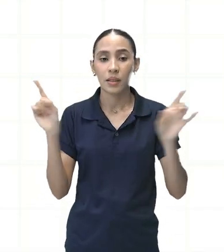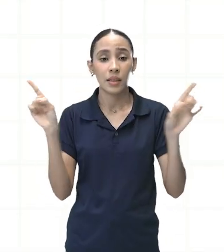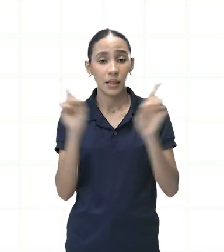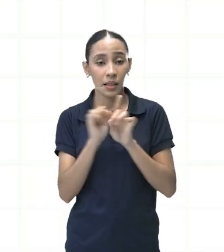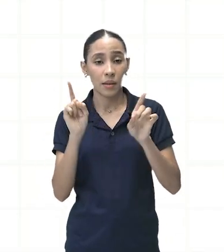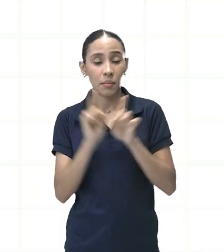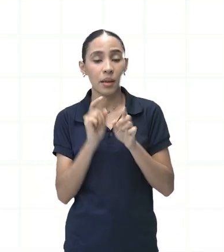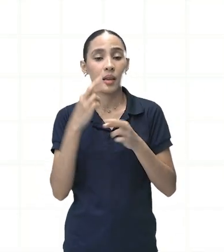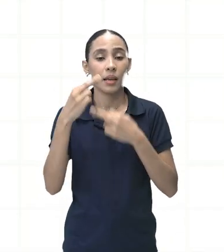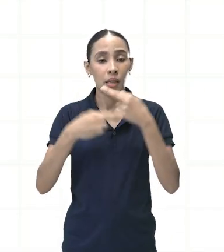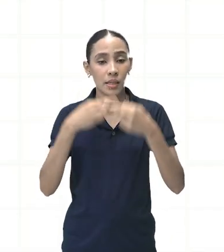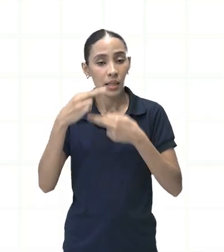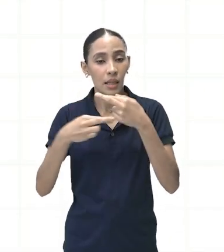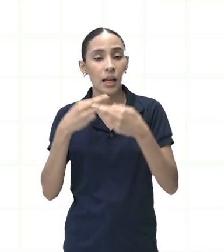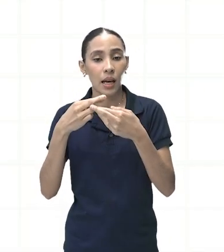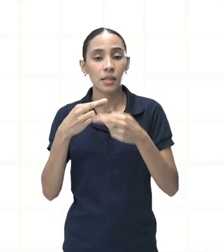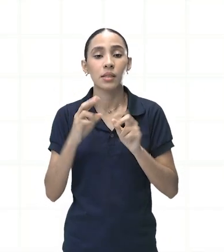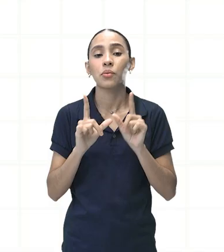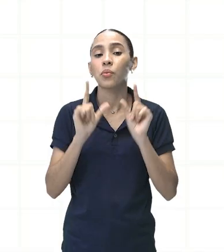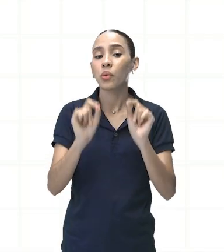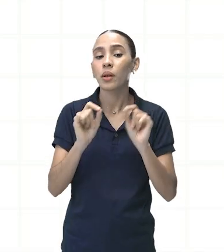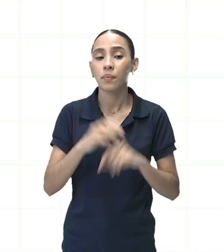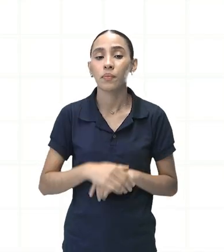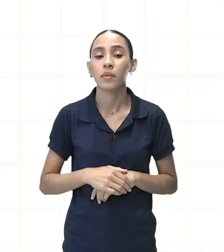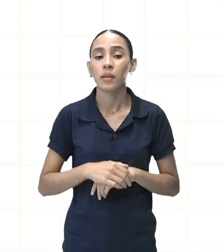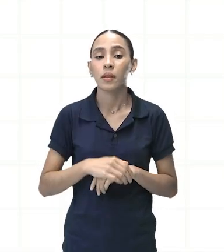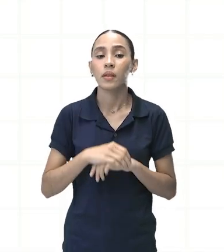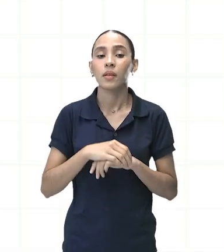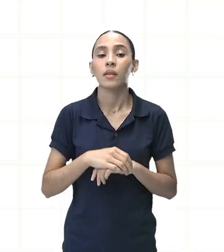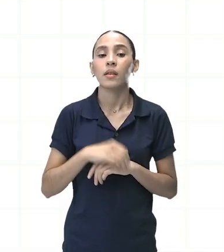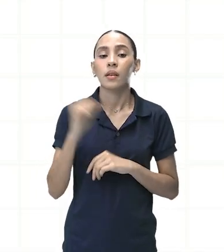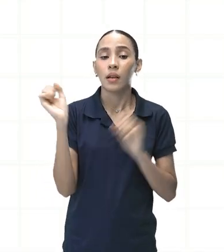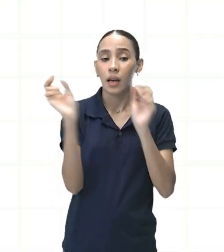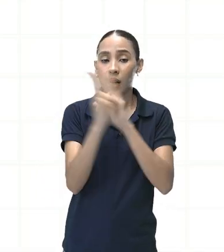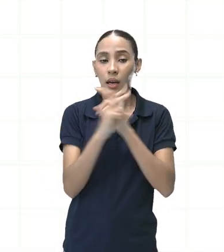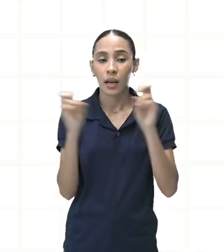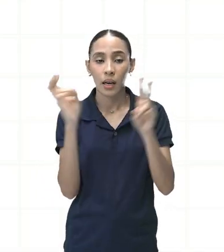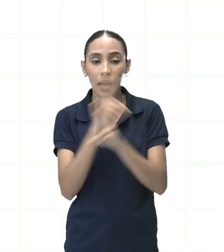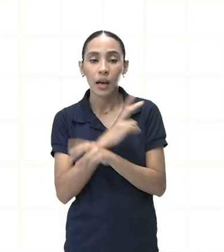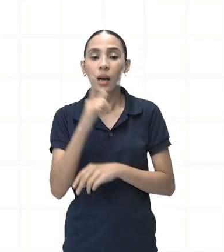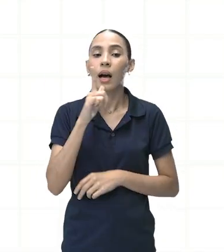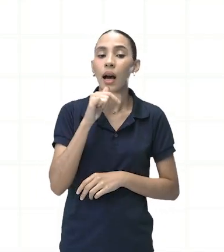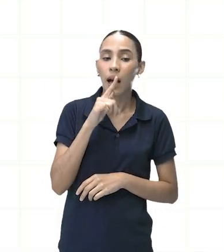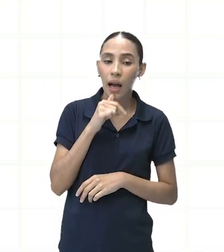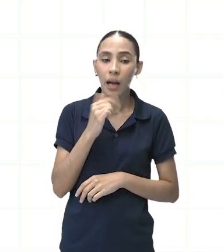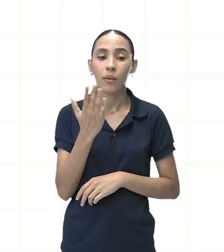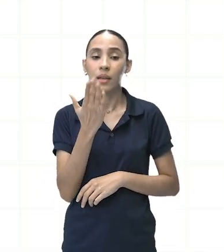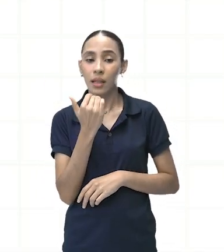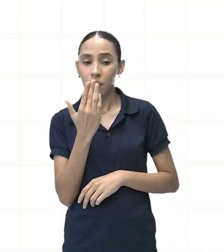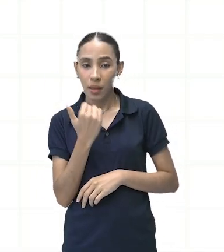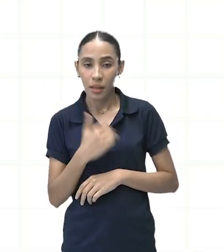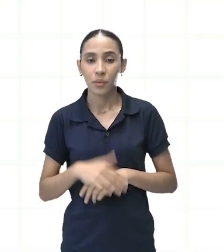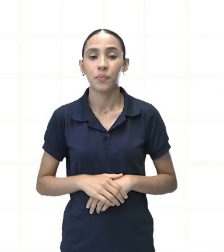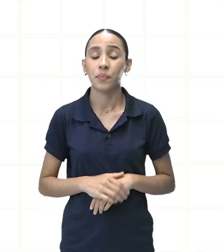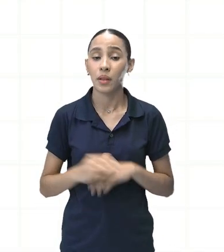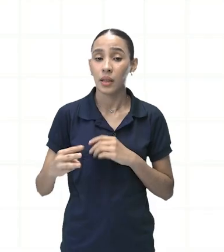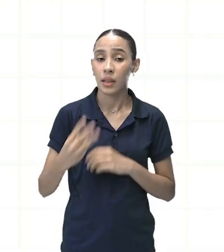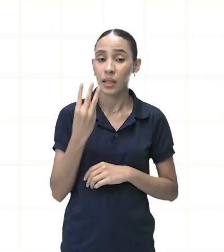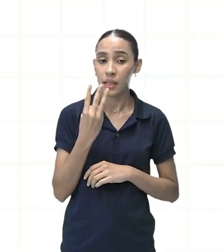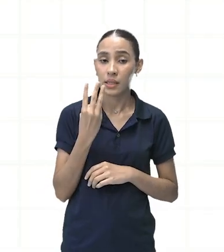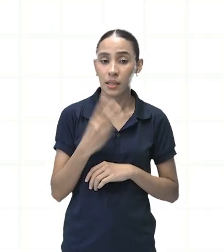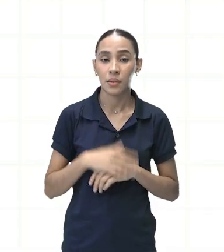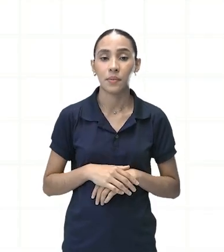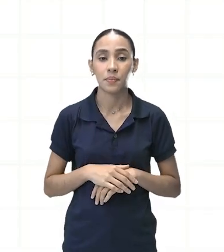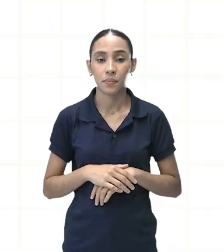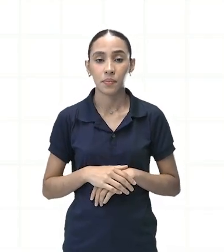como reciclagem de quê? Ar, água e alimentos. O terceiro